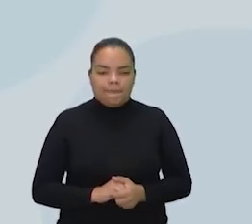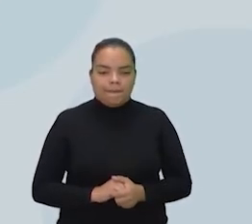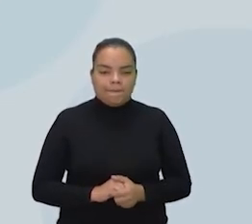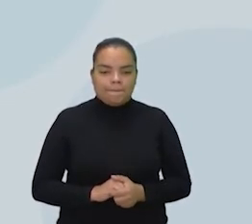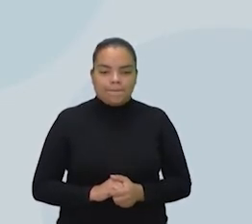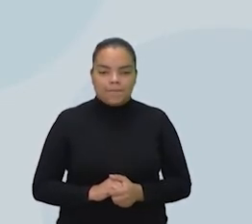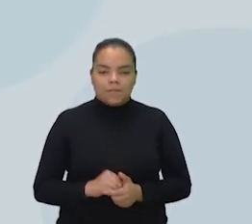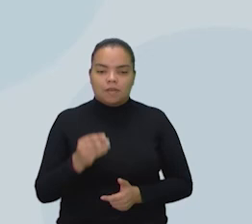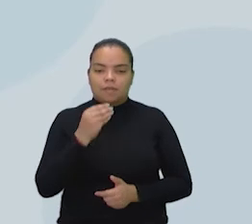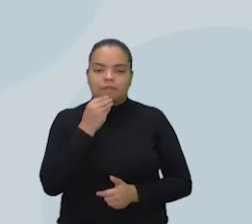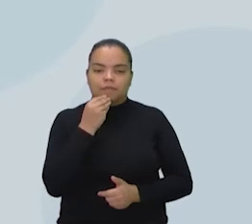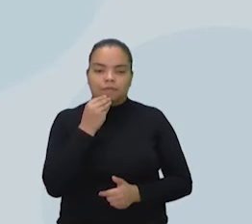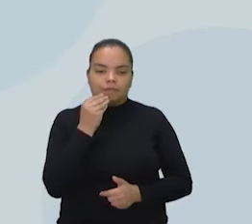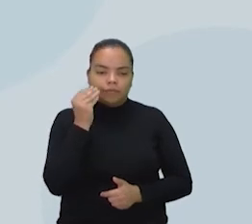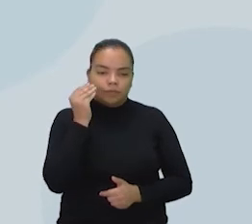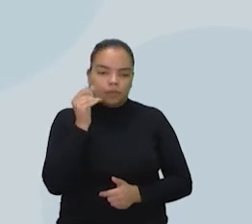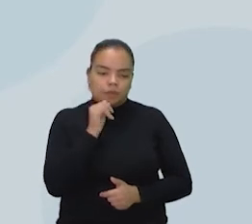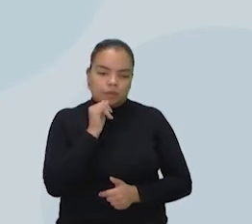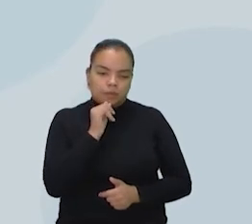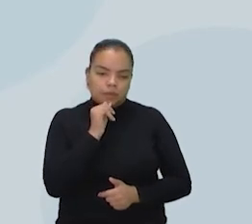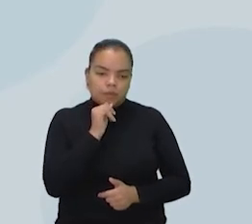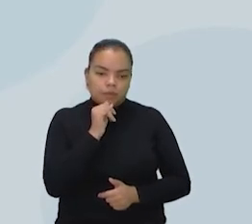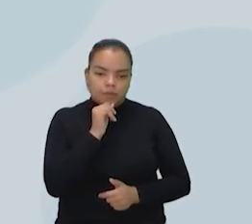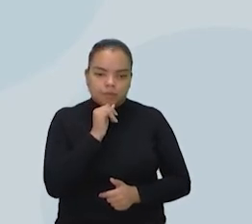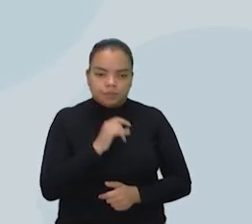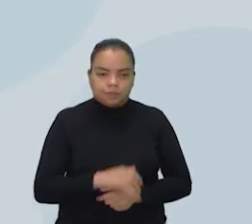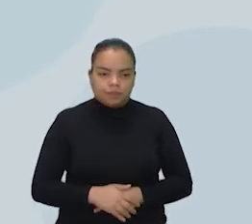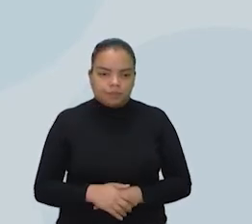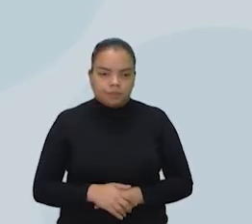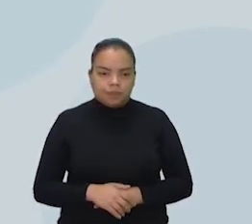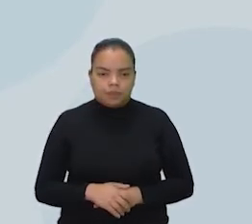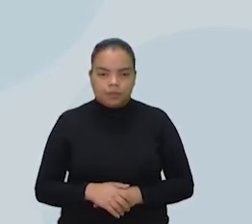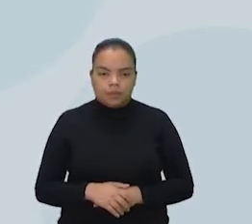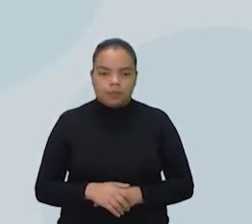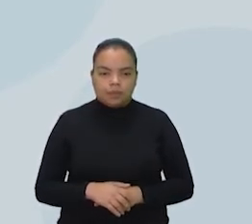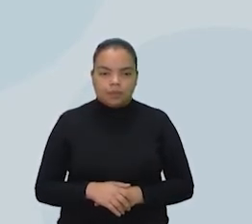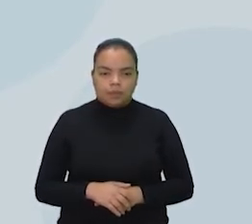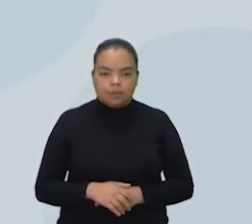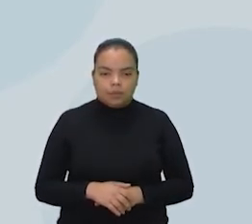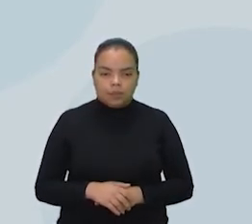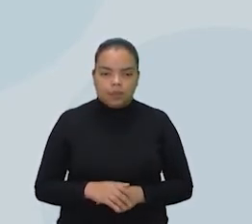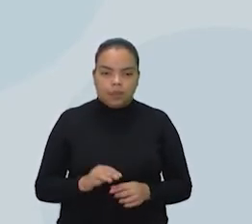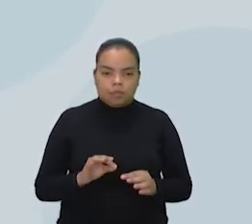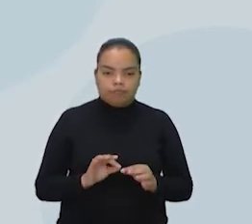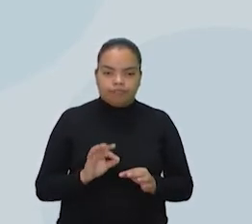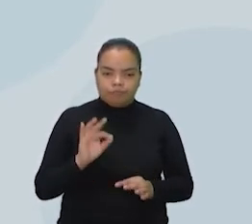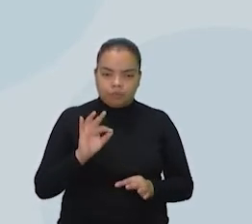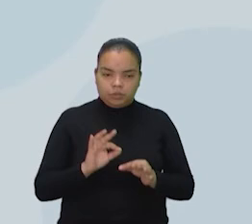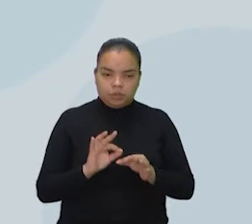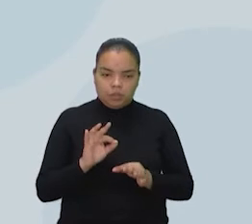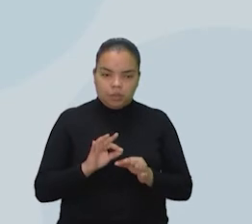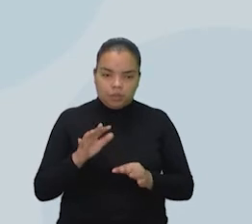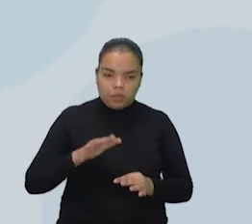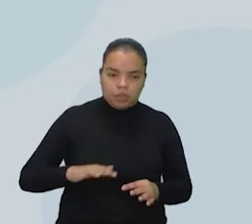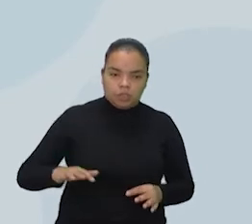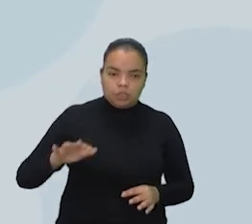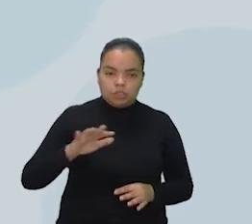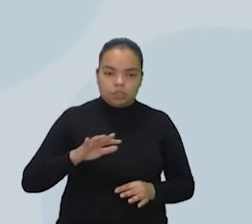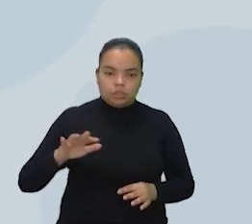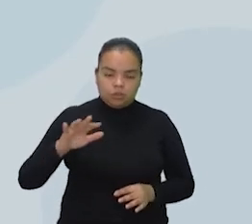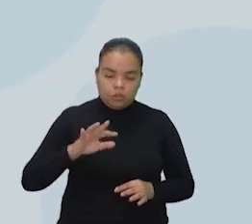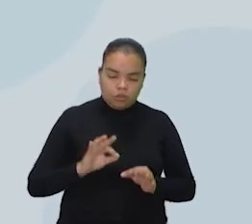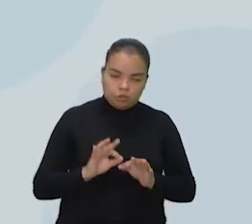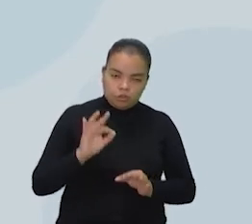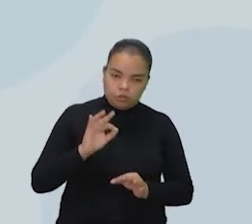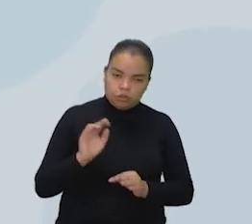fazer um exemplo disso, ó. A pressão atmosférica em uma região que fica a uma altitude H, que eu não sei quem é, com